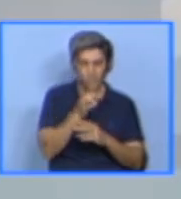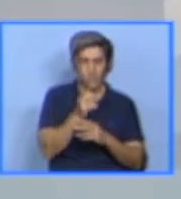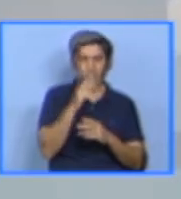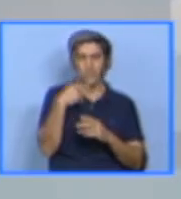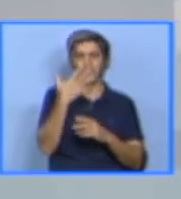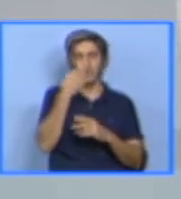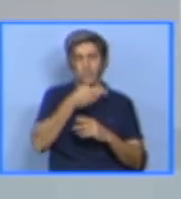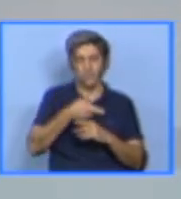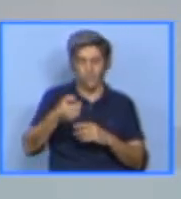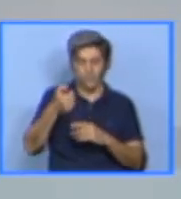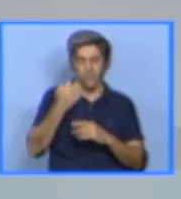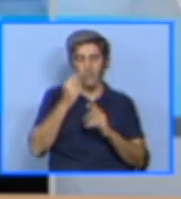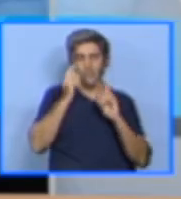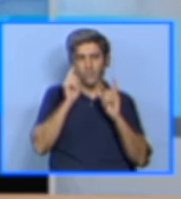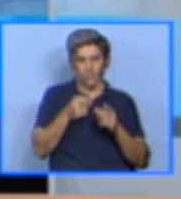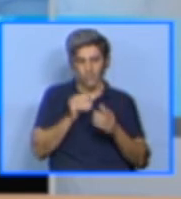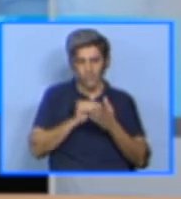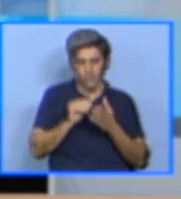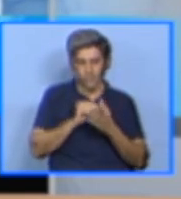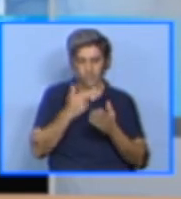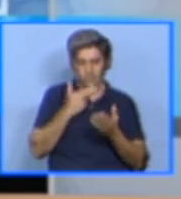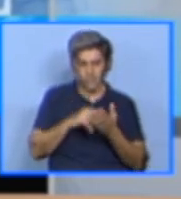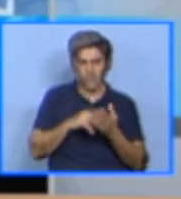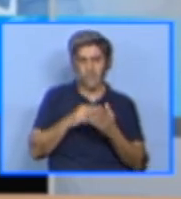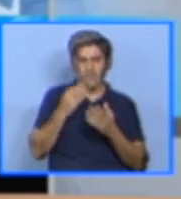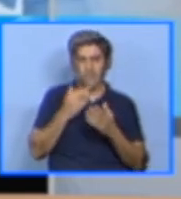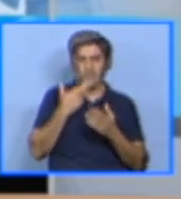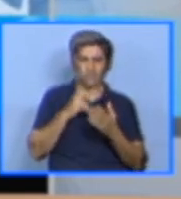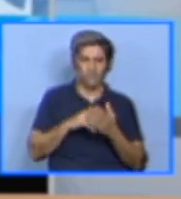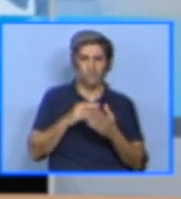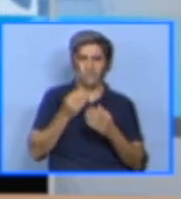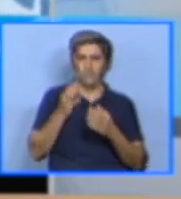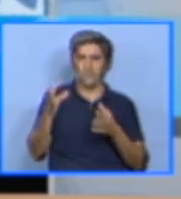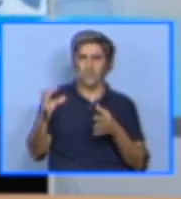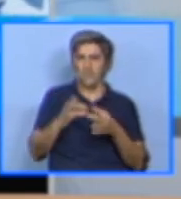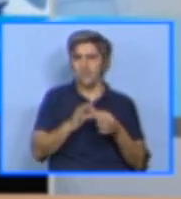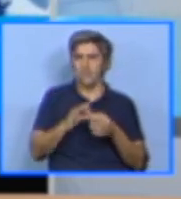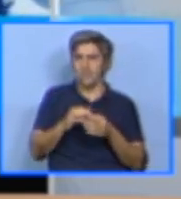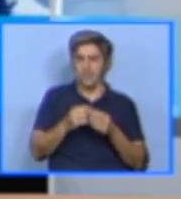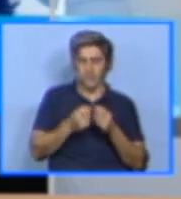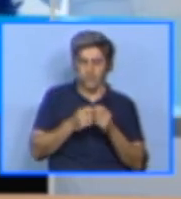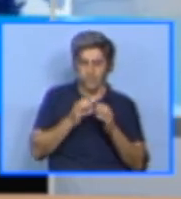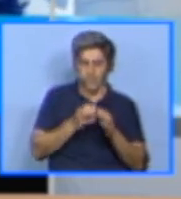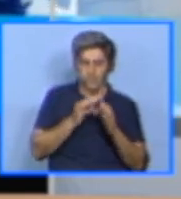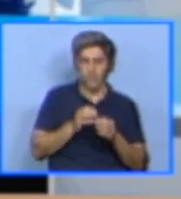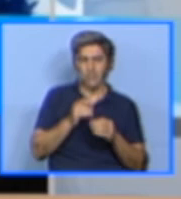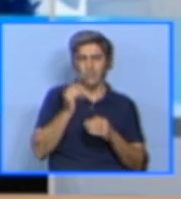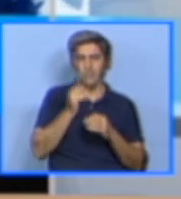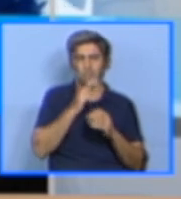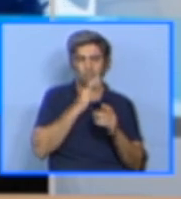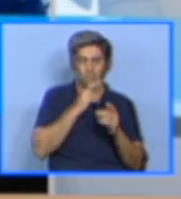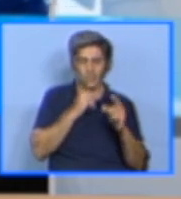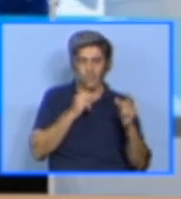quando, efetivamente, começou este secretariado, que, efetivamente, há esta ligação muito própria da instituição a Fátima